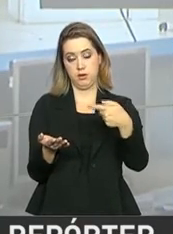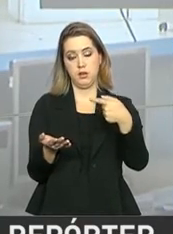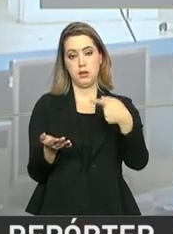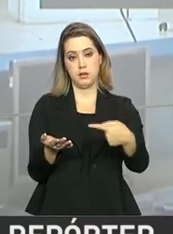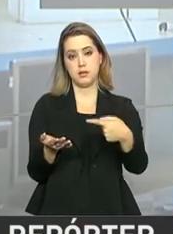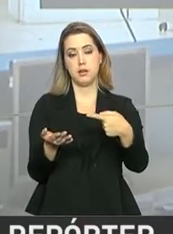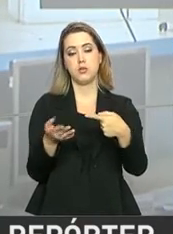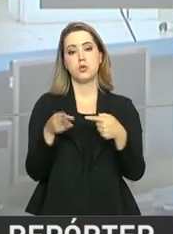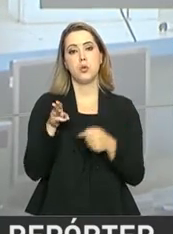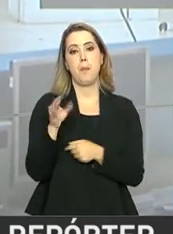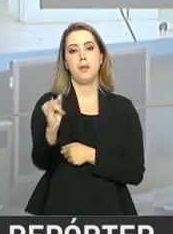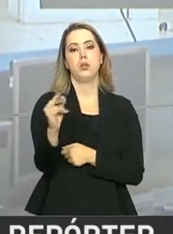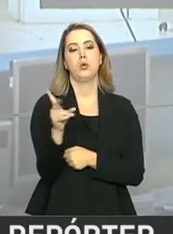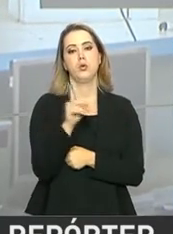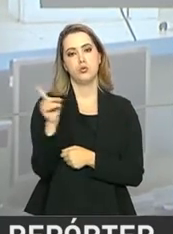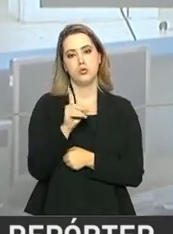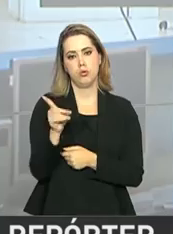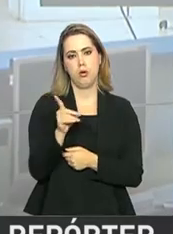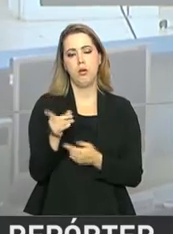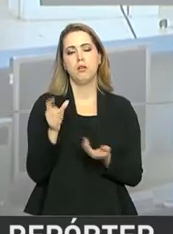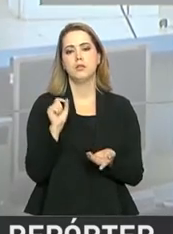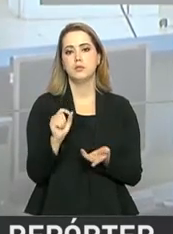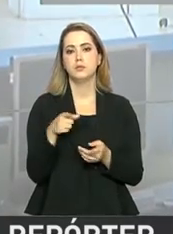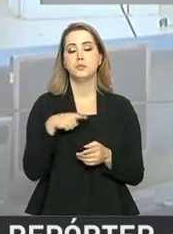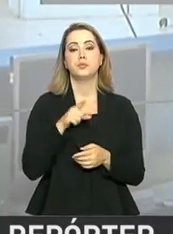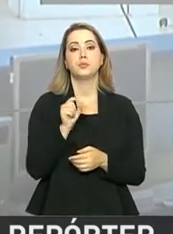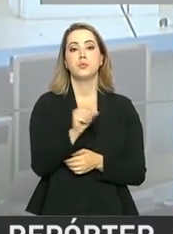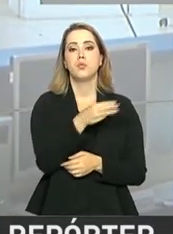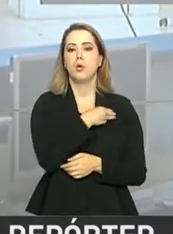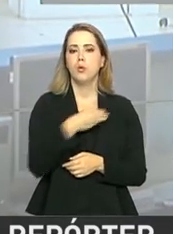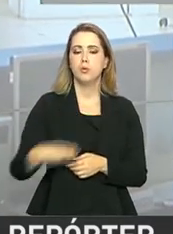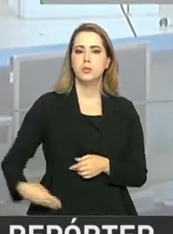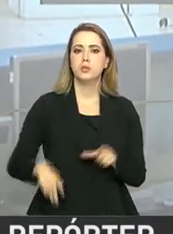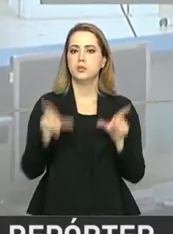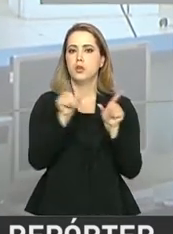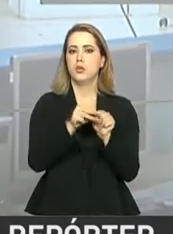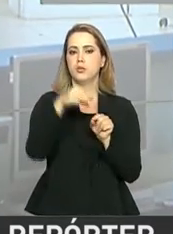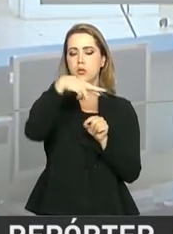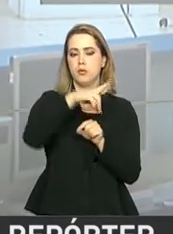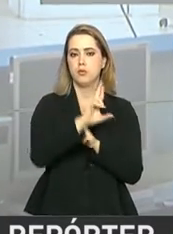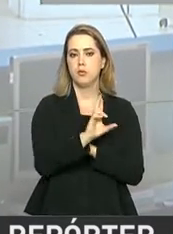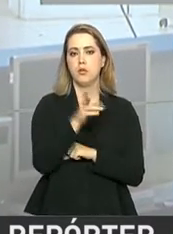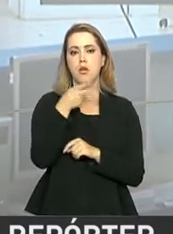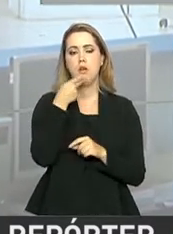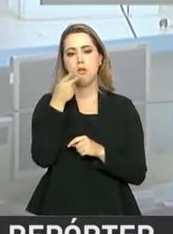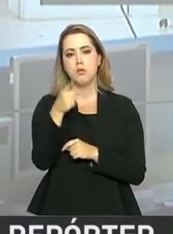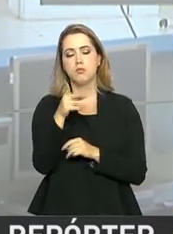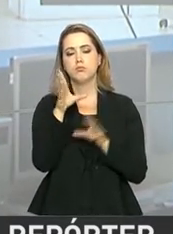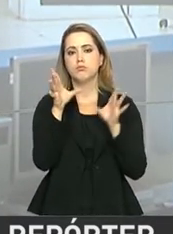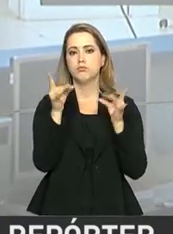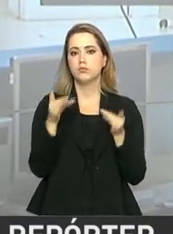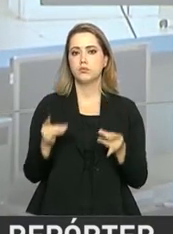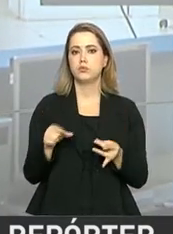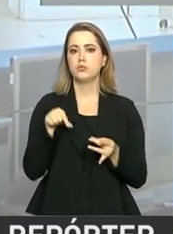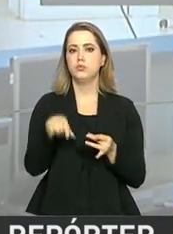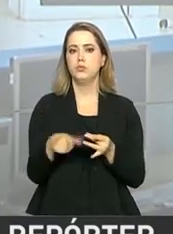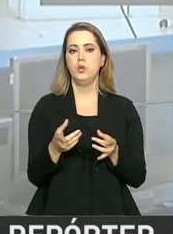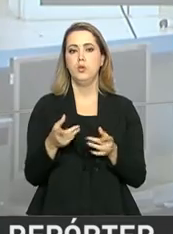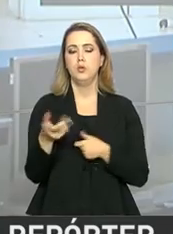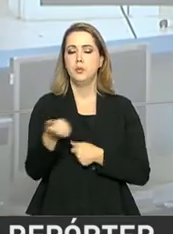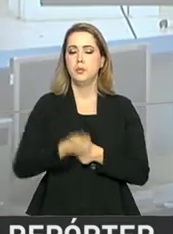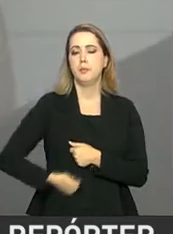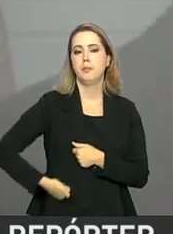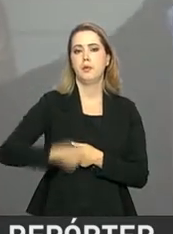terça-feira, em São Paulo, o ministro das Relações Exteriores, José Serra, comentou as ações do governo brasileiro para deixar o setor ainda mais